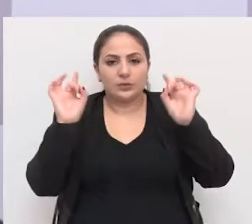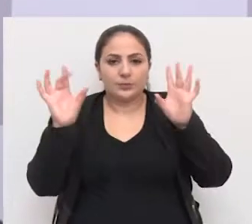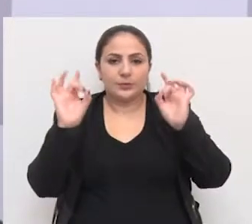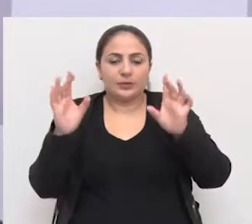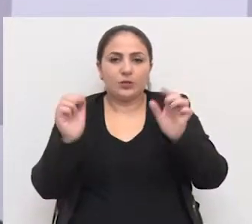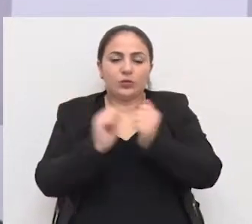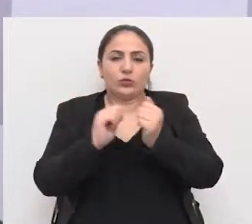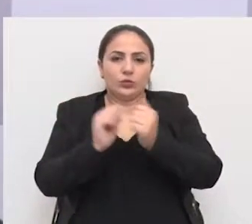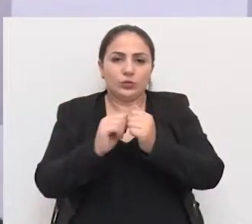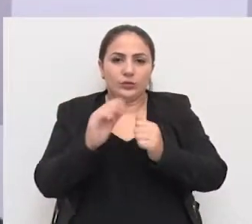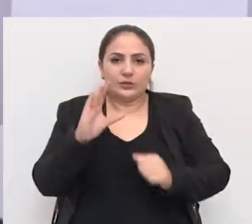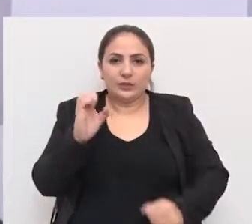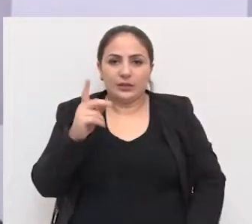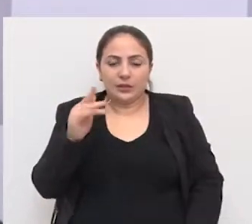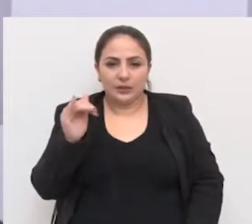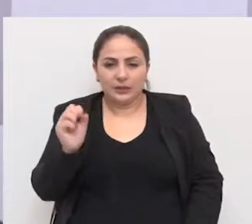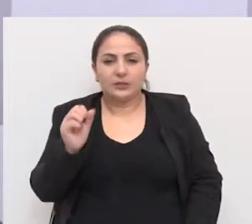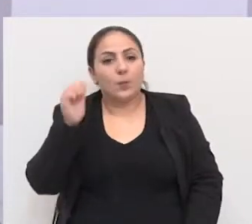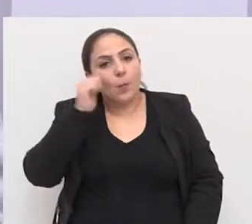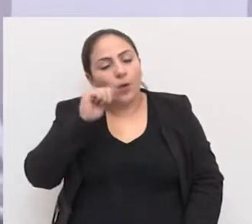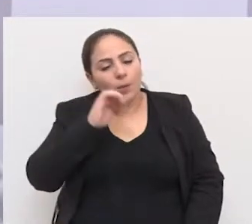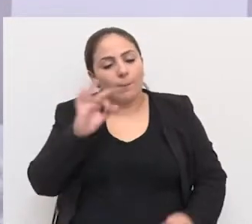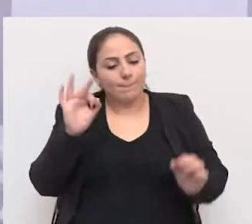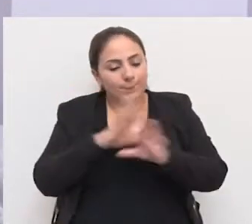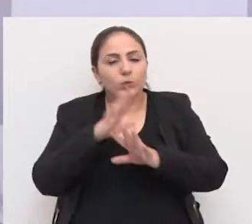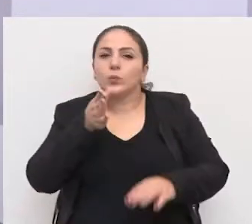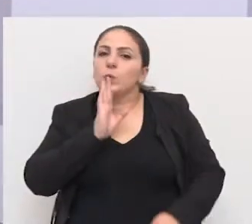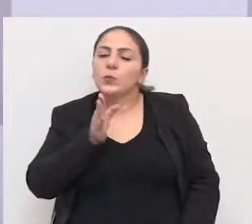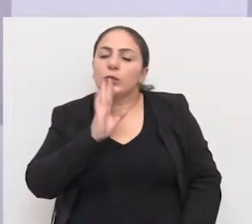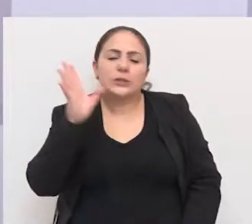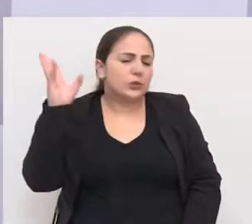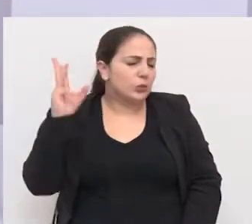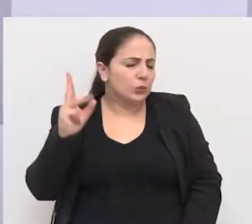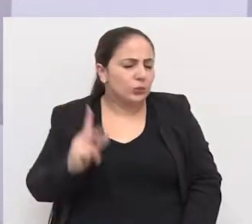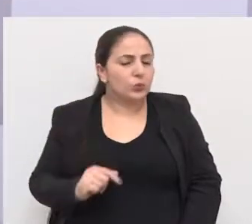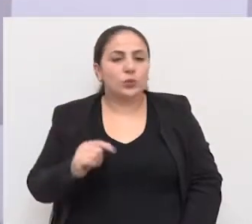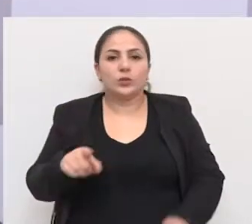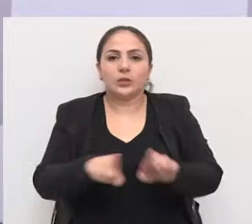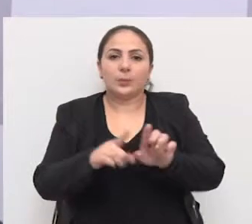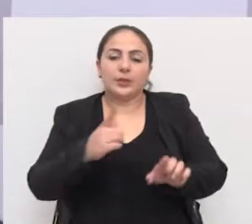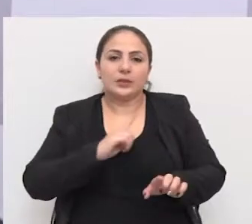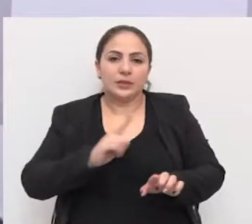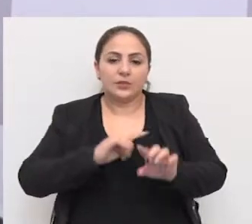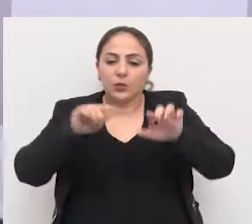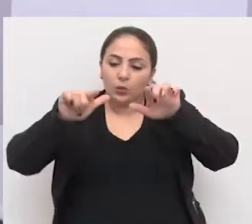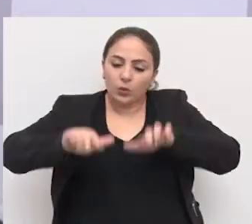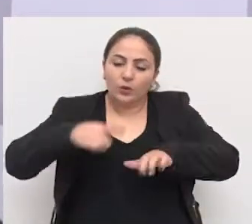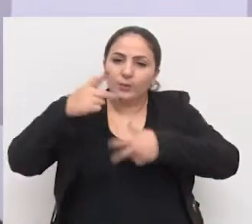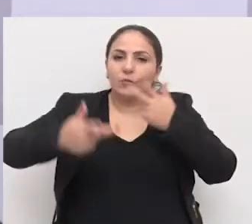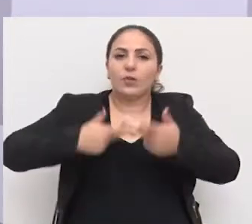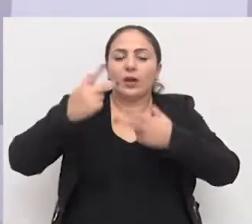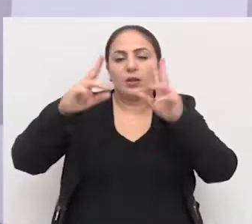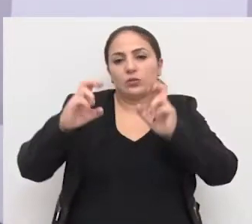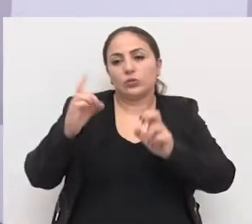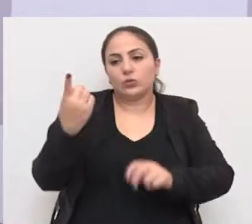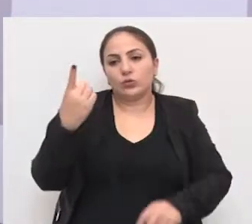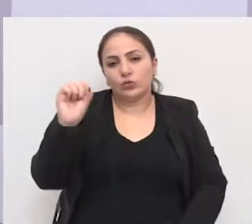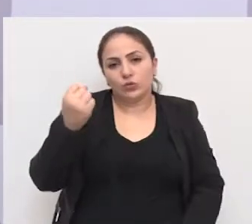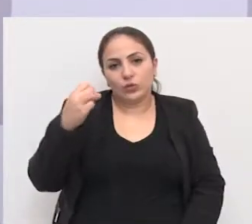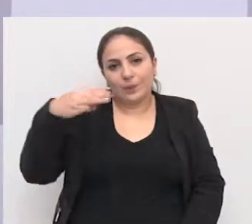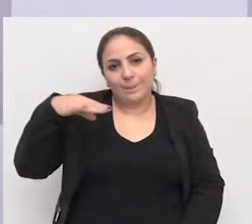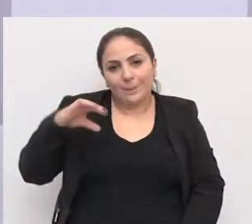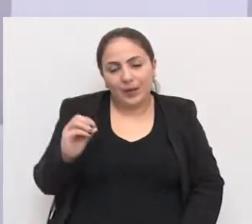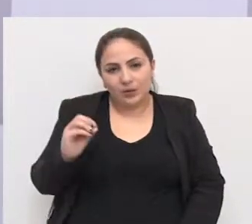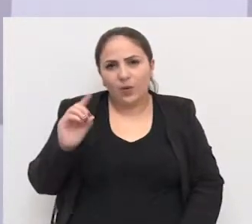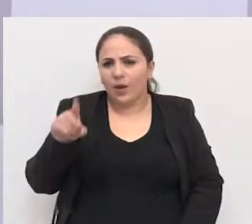Especial junto às SENCAS. Então, uma mulher preparada, que conhece e que teve esse espaço para falar que o dia